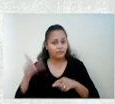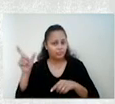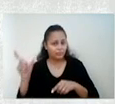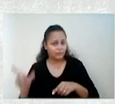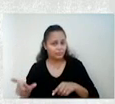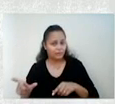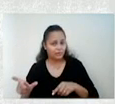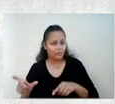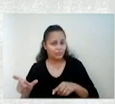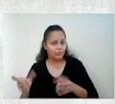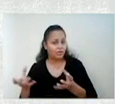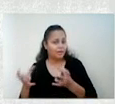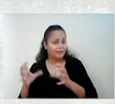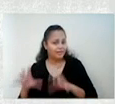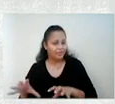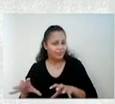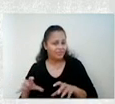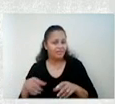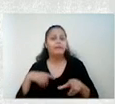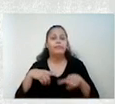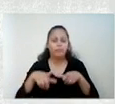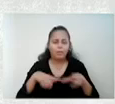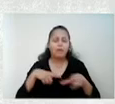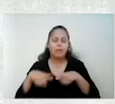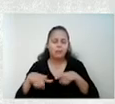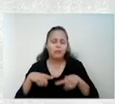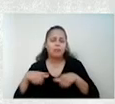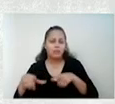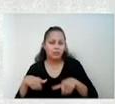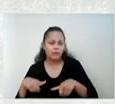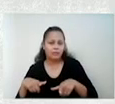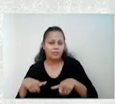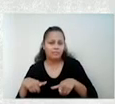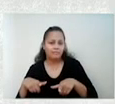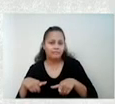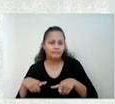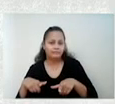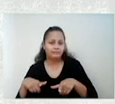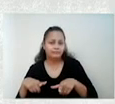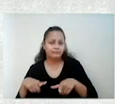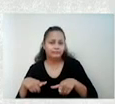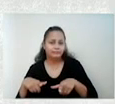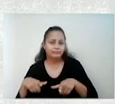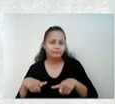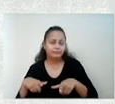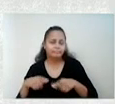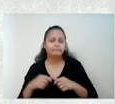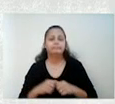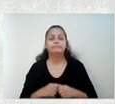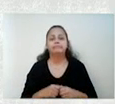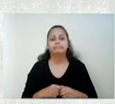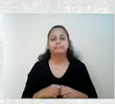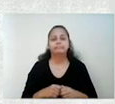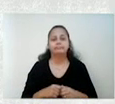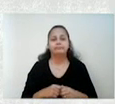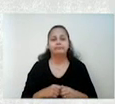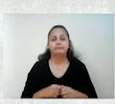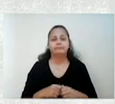não queria mais o dia a dia de trabalho pesado, além de ser um trabalho pesado com poucas compensações,